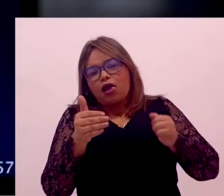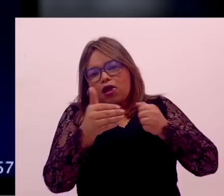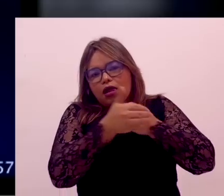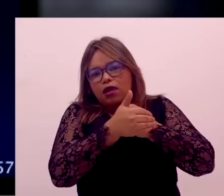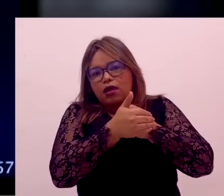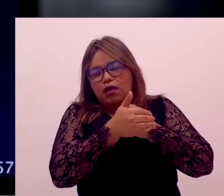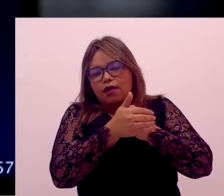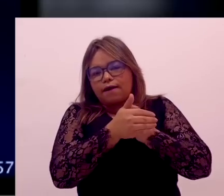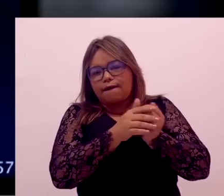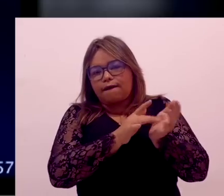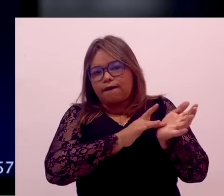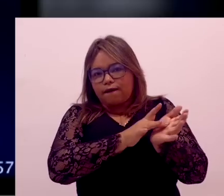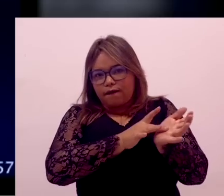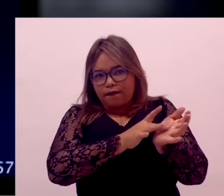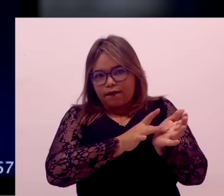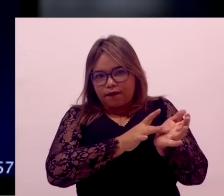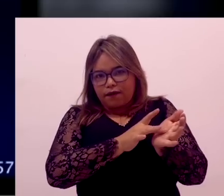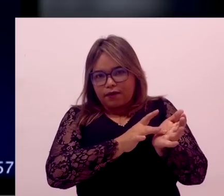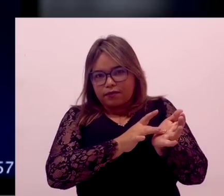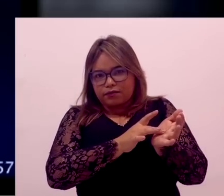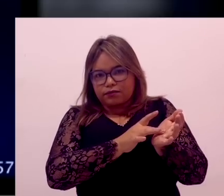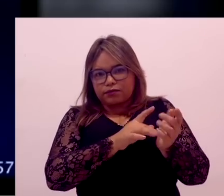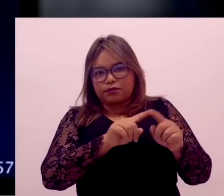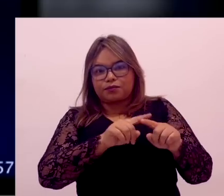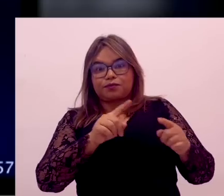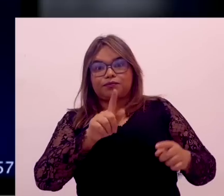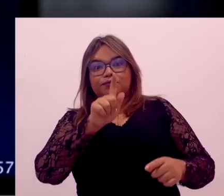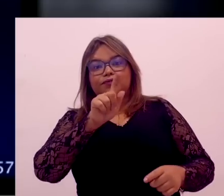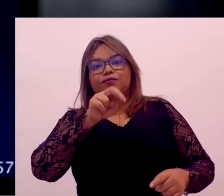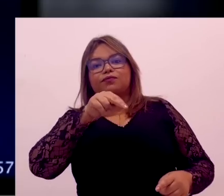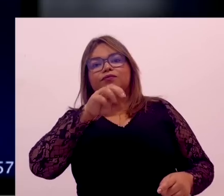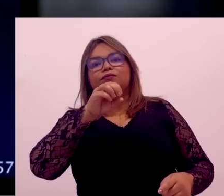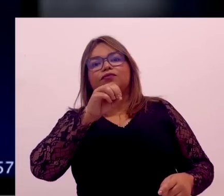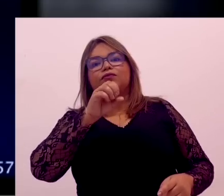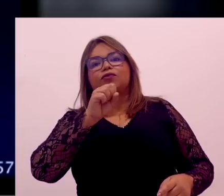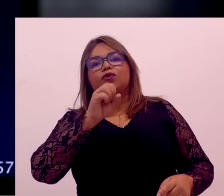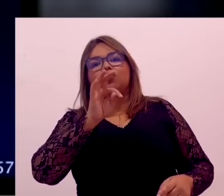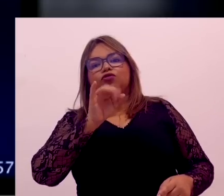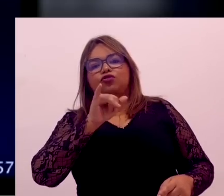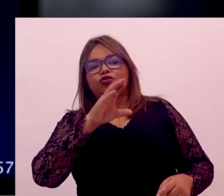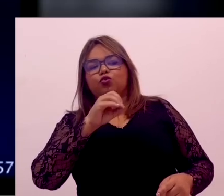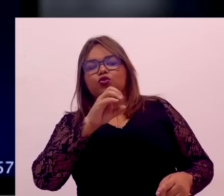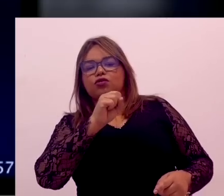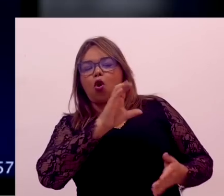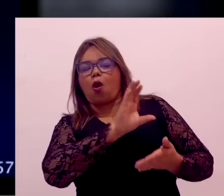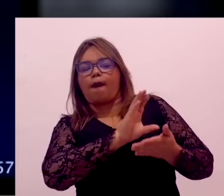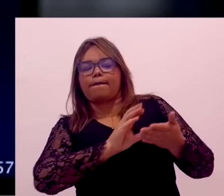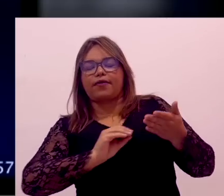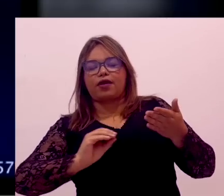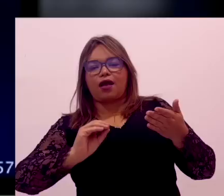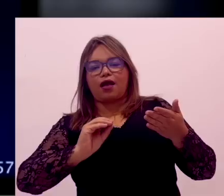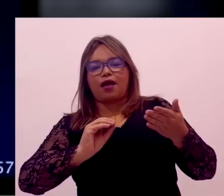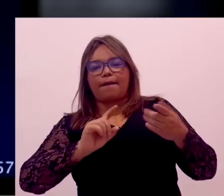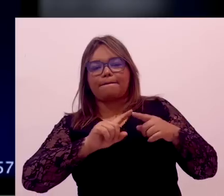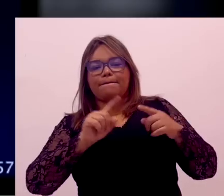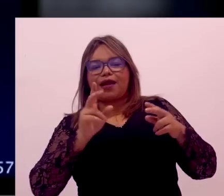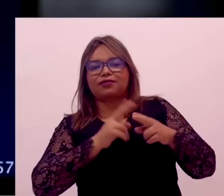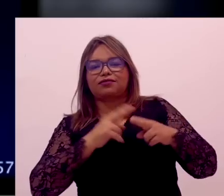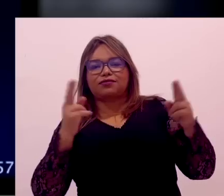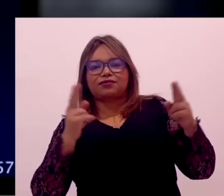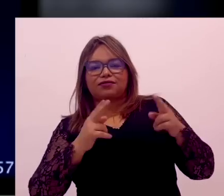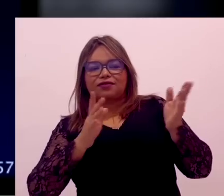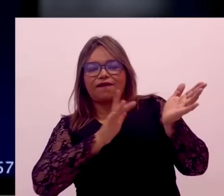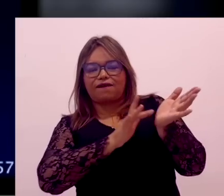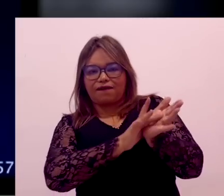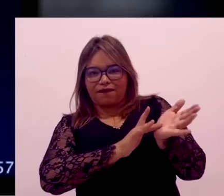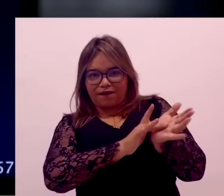pelos gnósticos. Eles não mostram uma figura total e se imagina que sob a obscuridade que cobre os